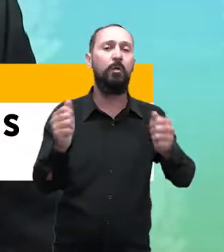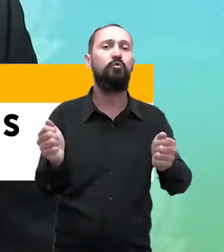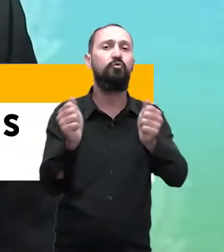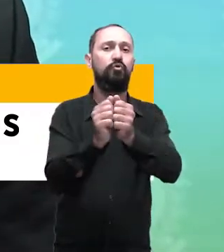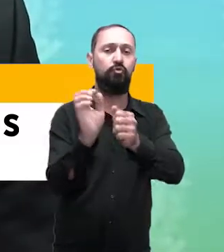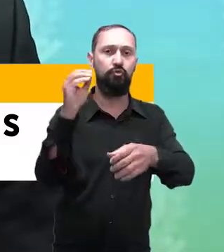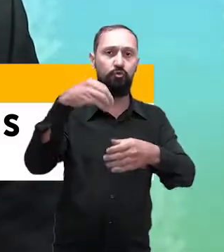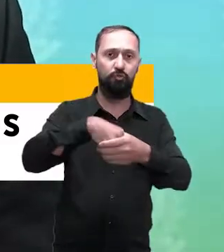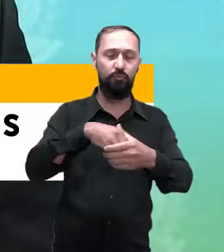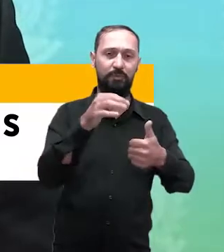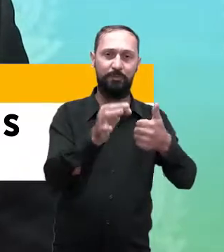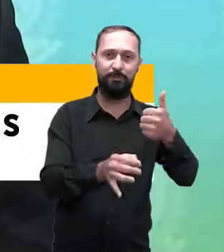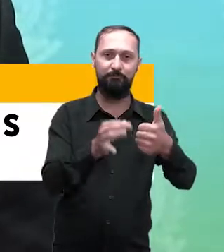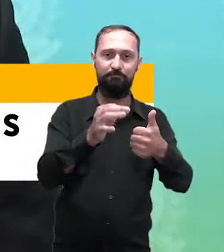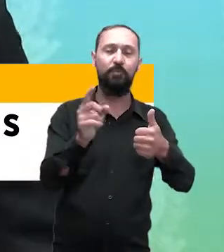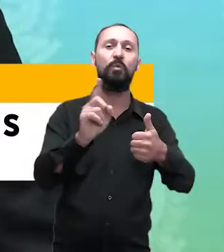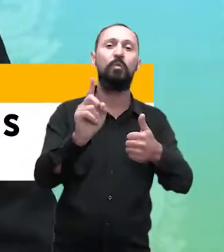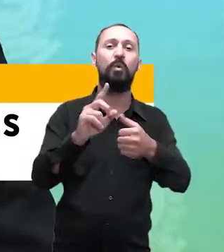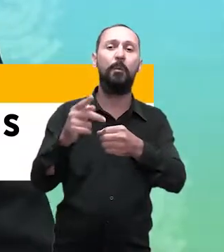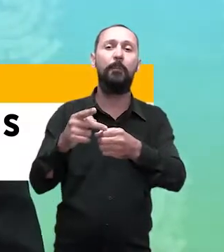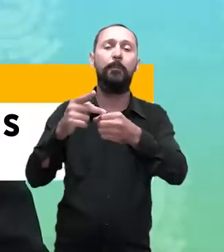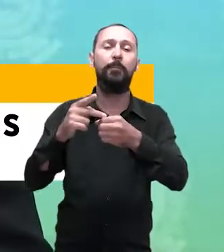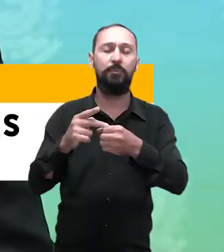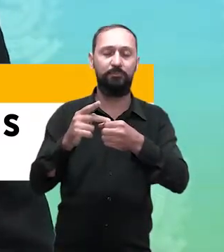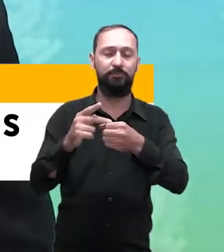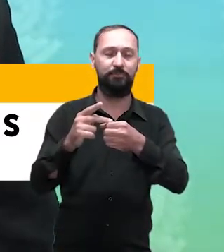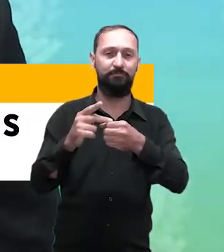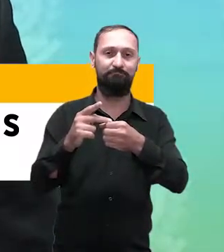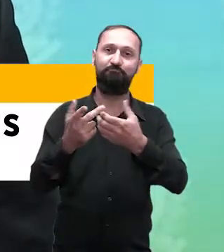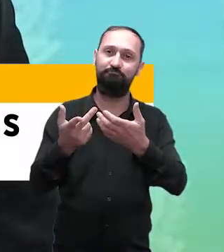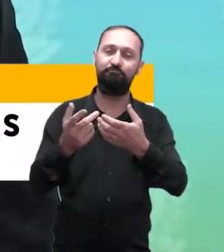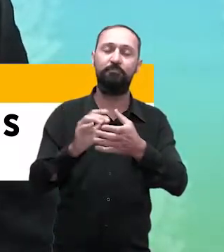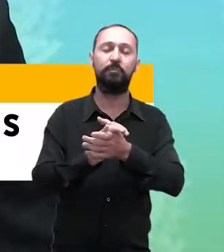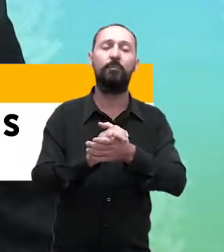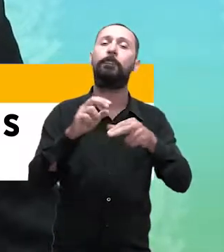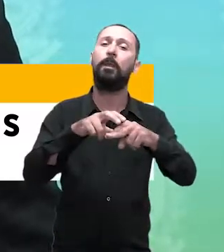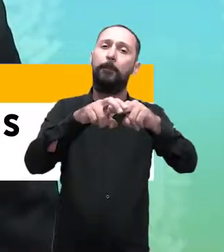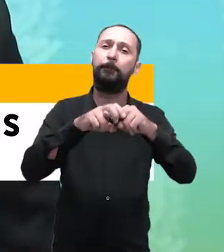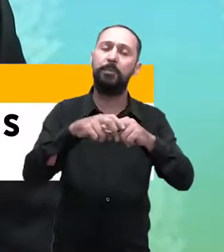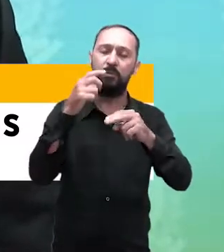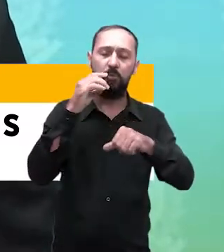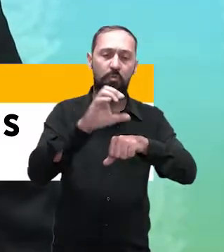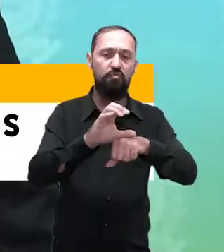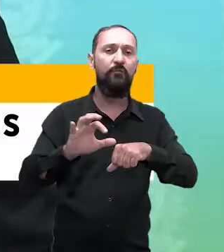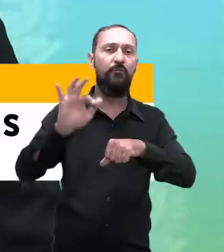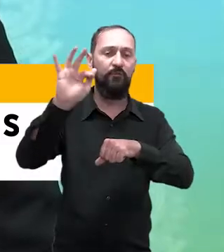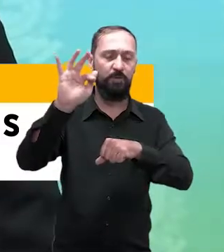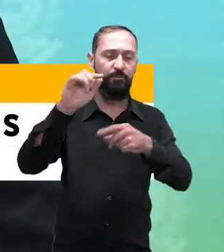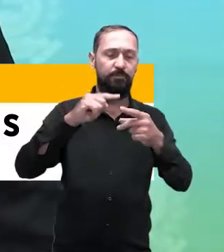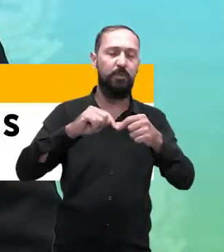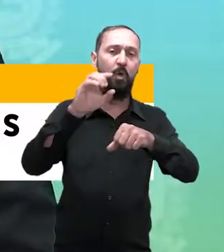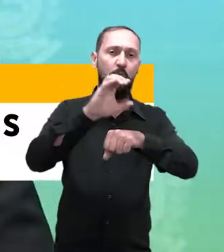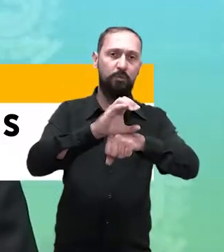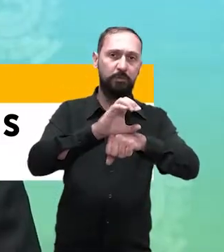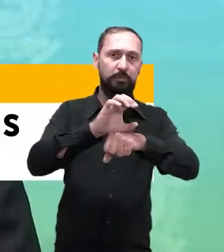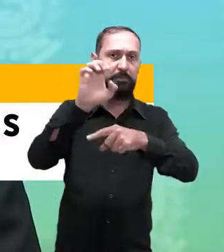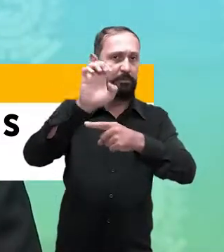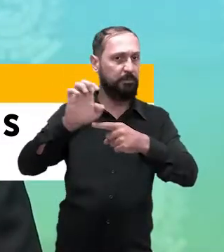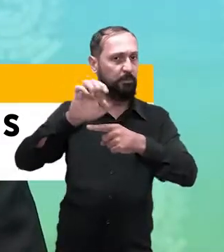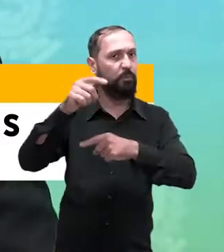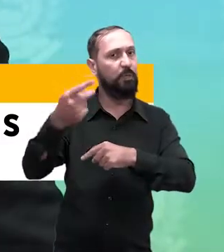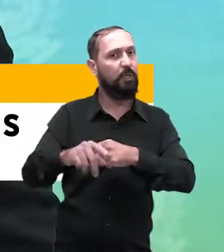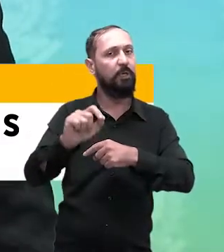atuam junto ao Tribunal de Justiça. Não são os promotores, são os procuradores de justiça. Então, por uma disposição da Constituição Federal, Constituição do Estado de